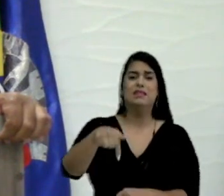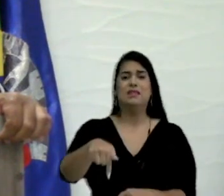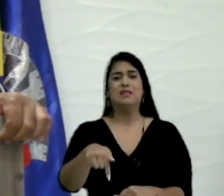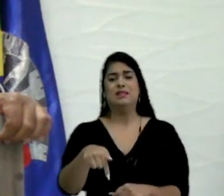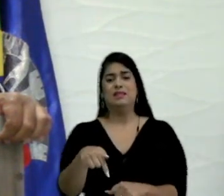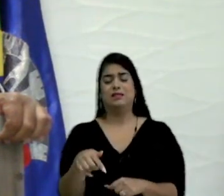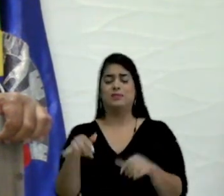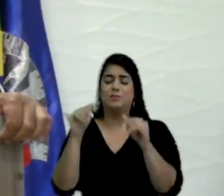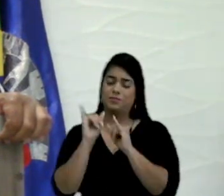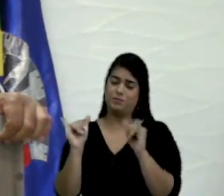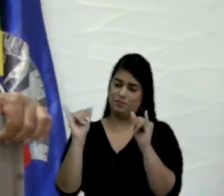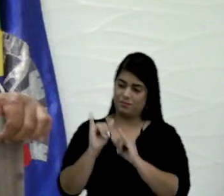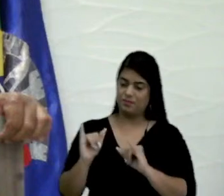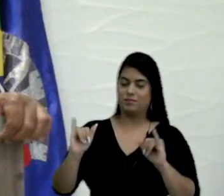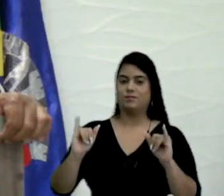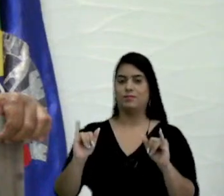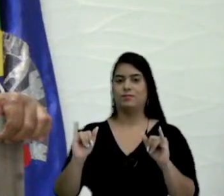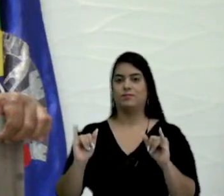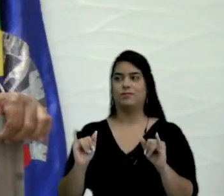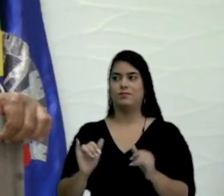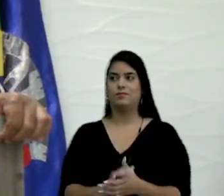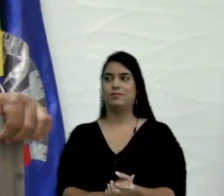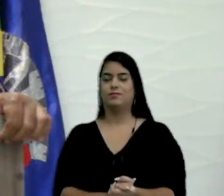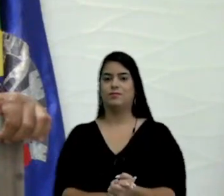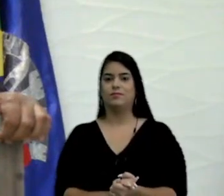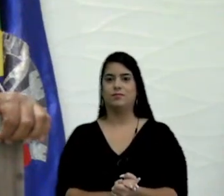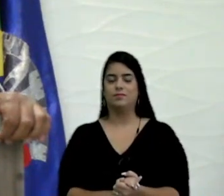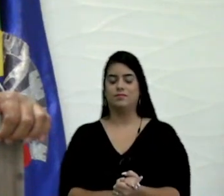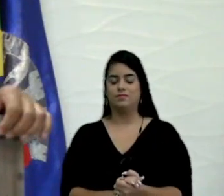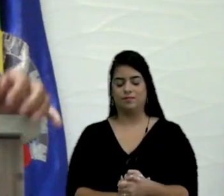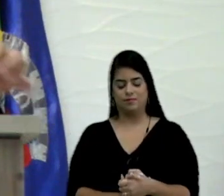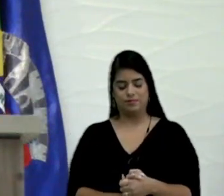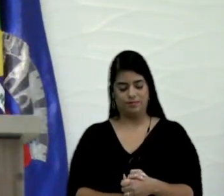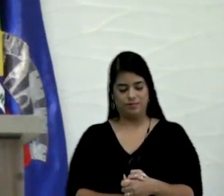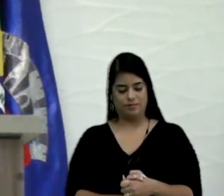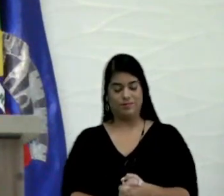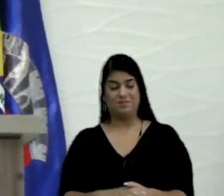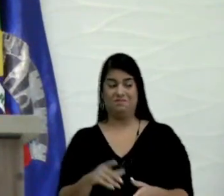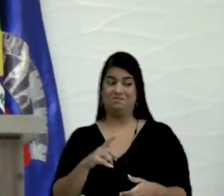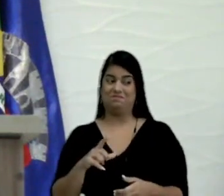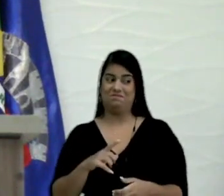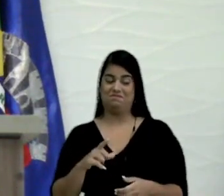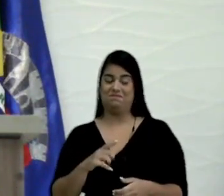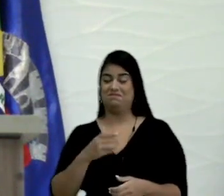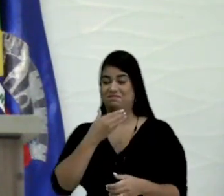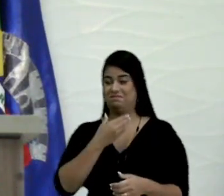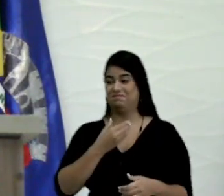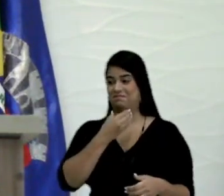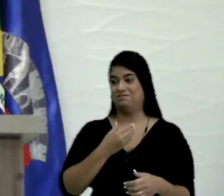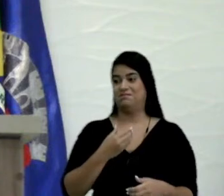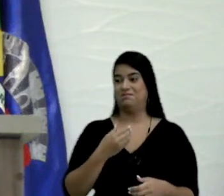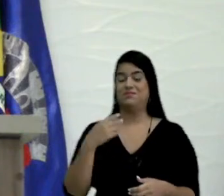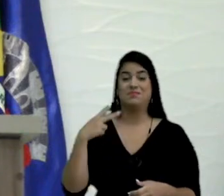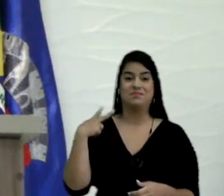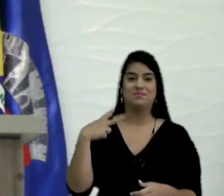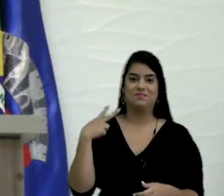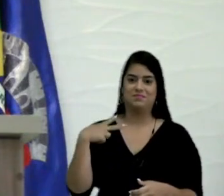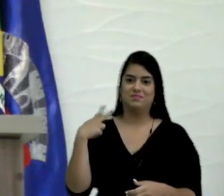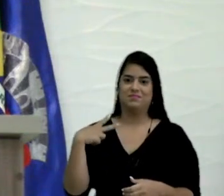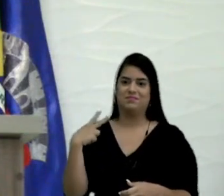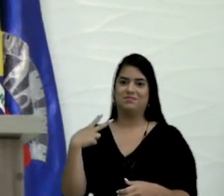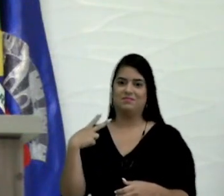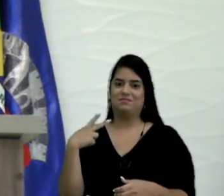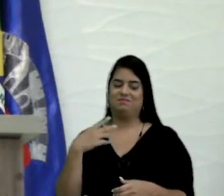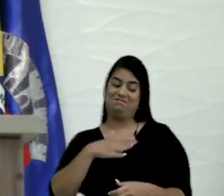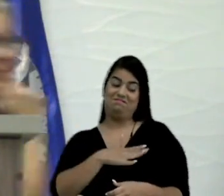que eu não já fui lá no seu defeito dele é tão provável que tem uns cab aqui bot aqui Vereador meu aprendido Vereador BR de